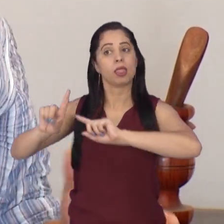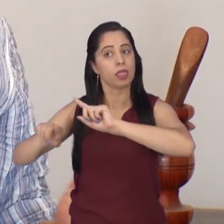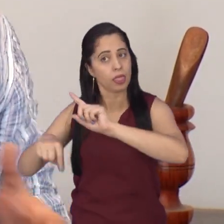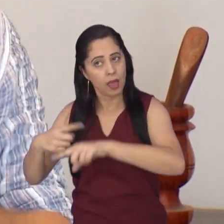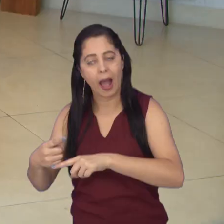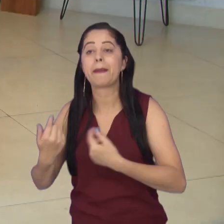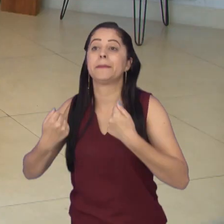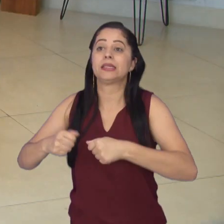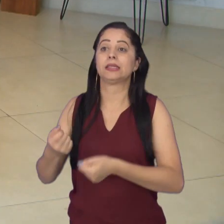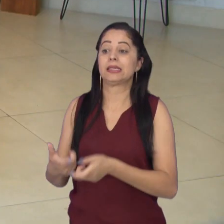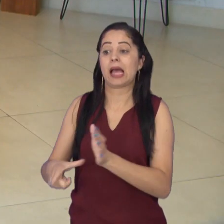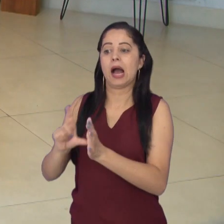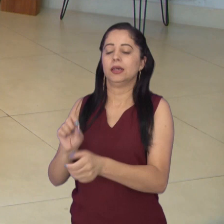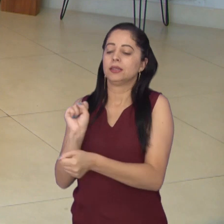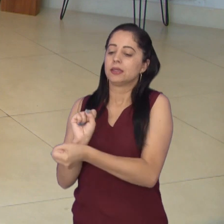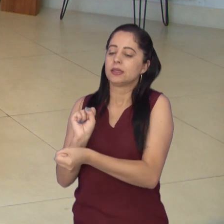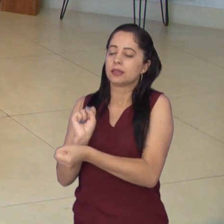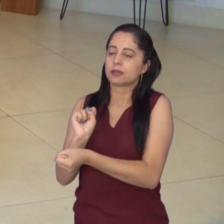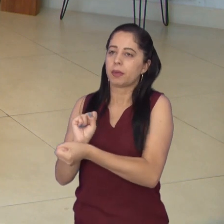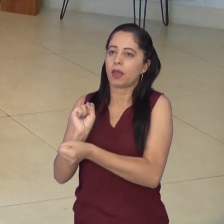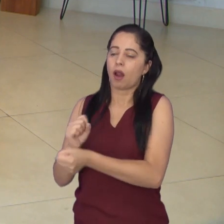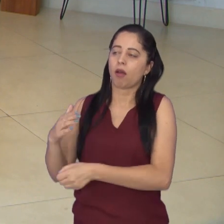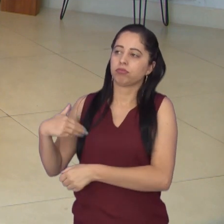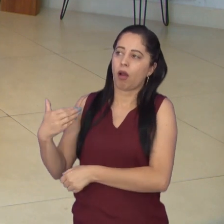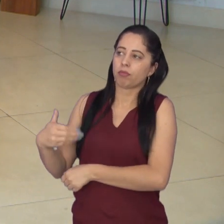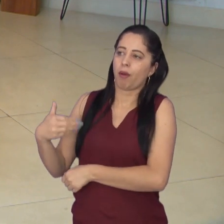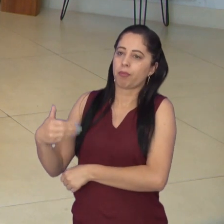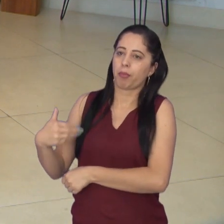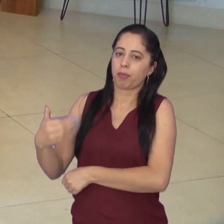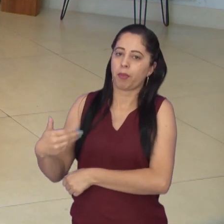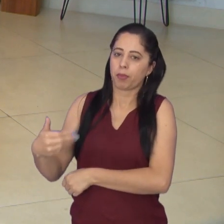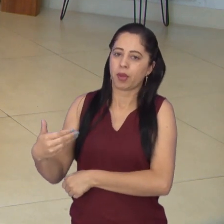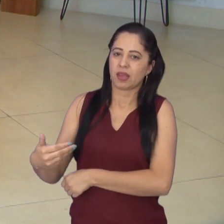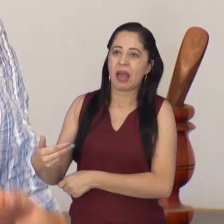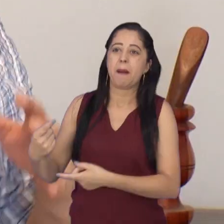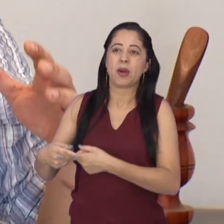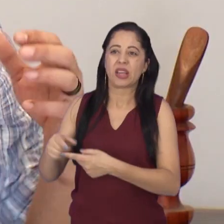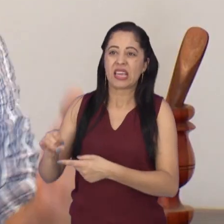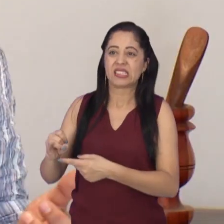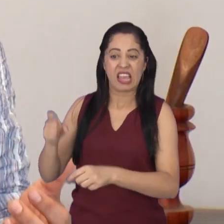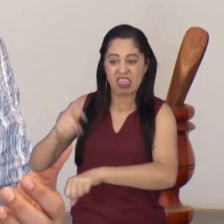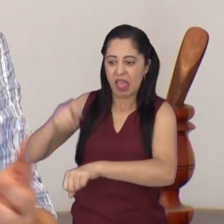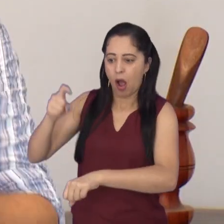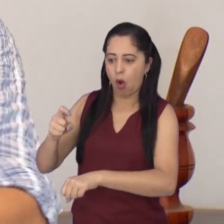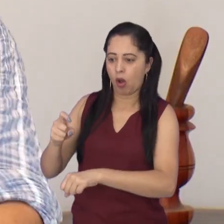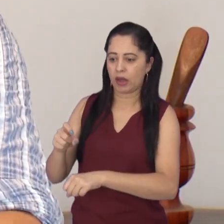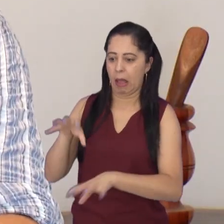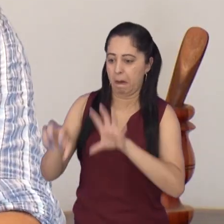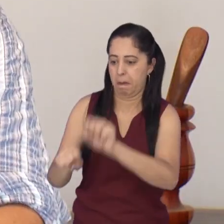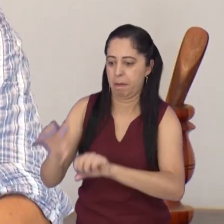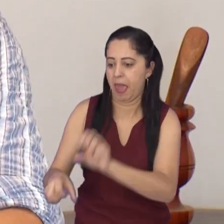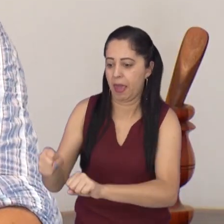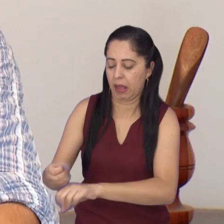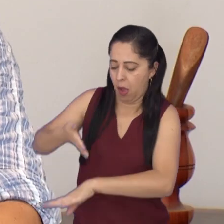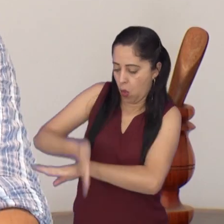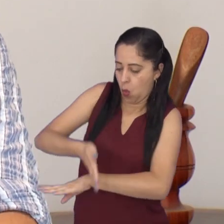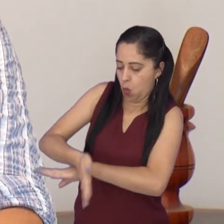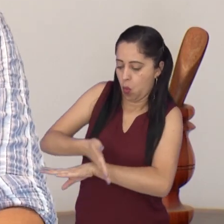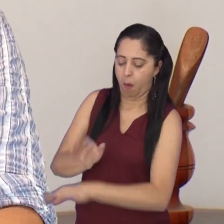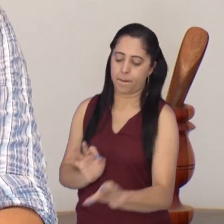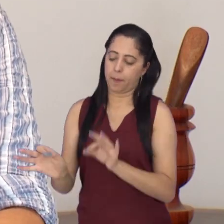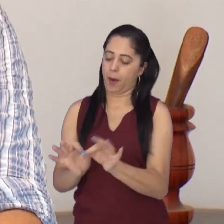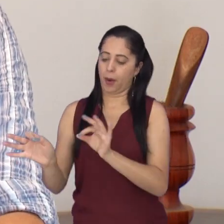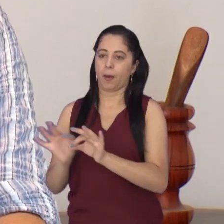tem que esperar esse período todo, respeitar isso, para que as peças não rachem, para que elas não empenem, e você ter uma peça